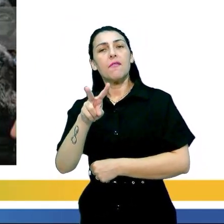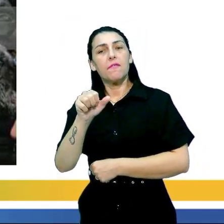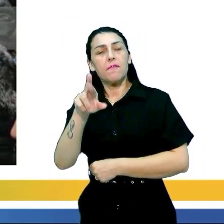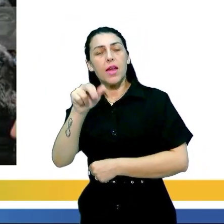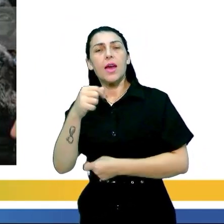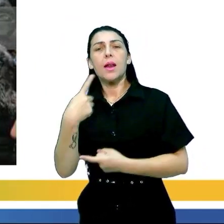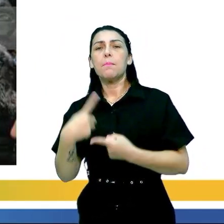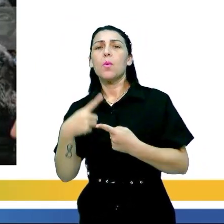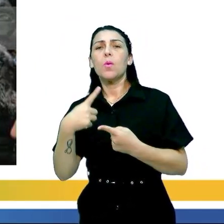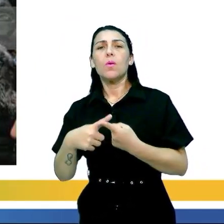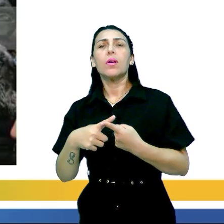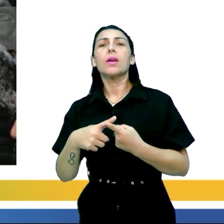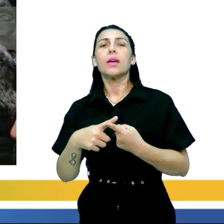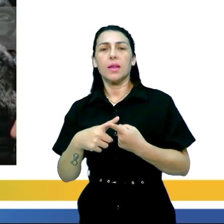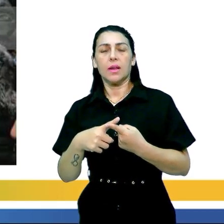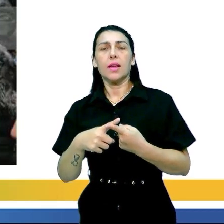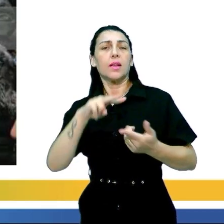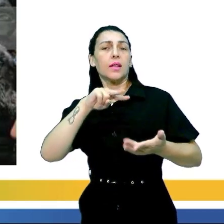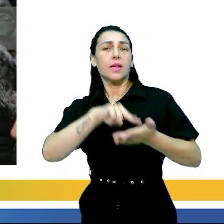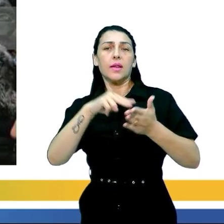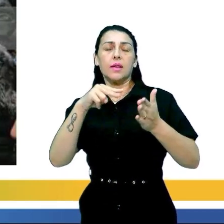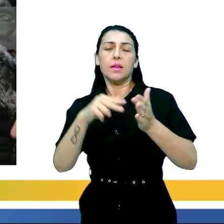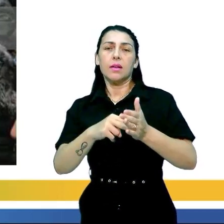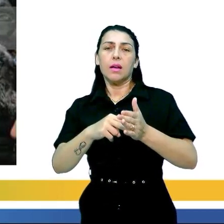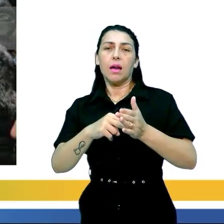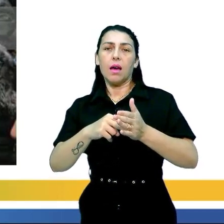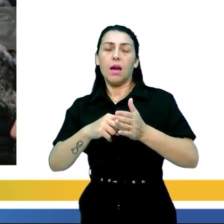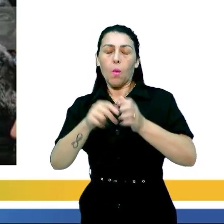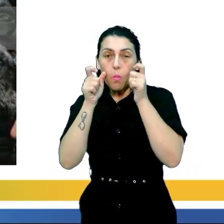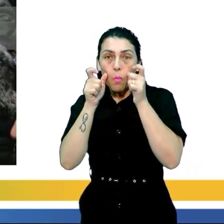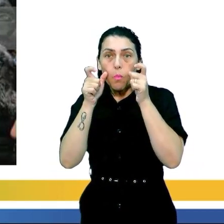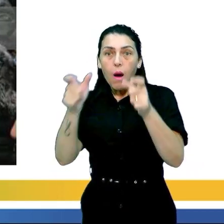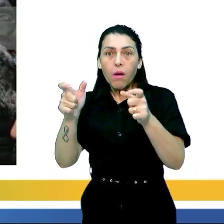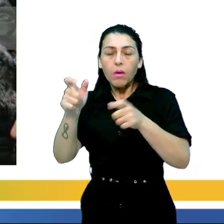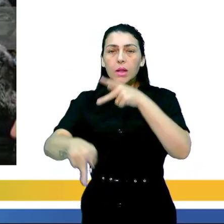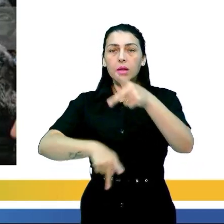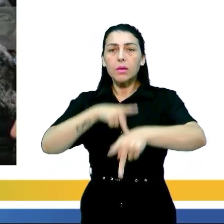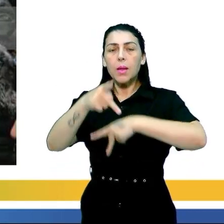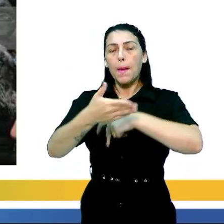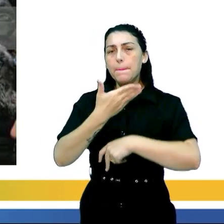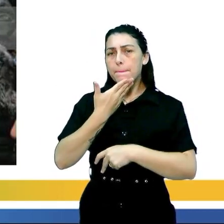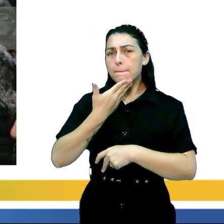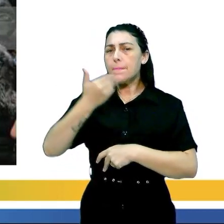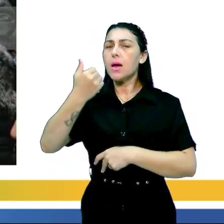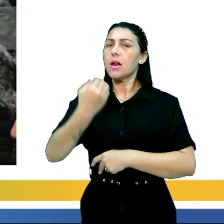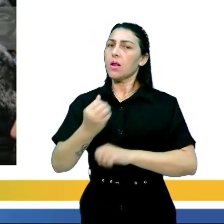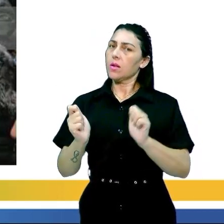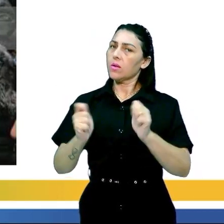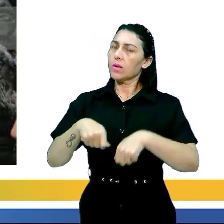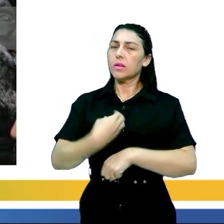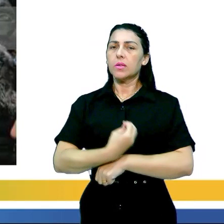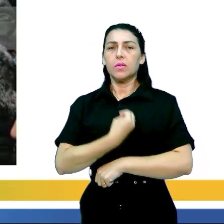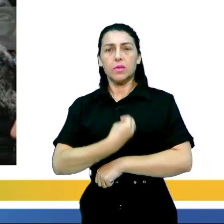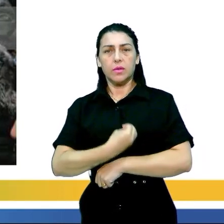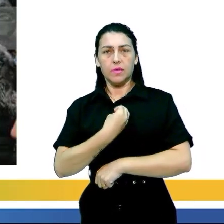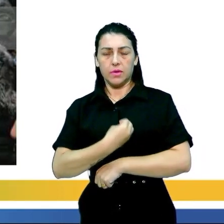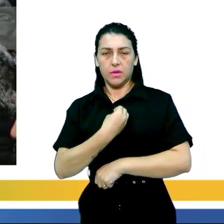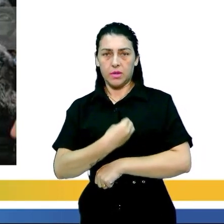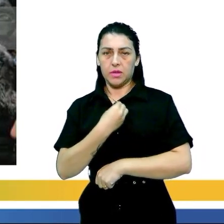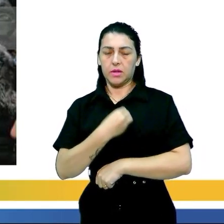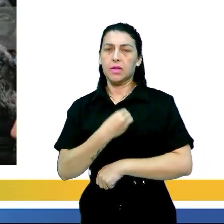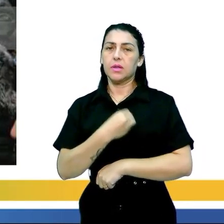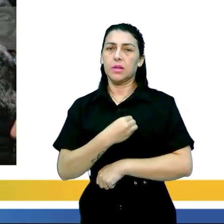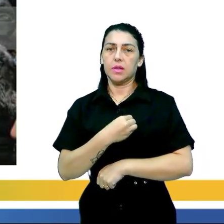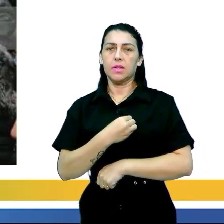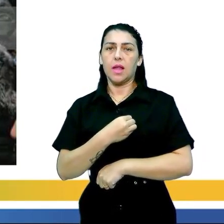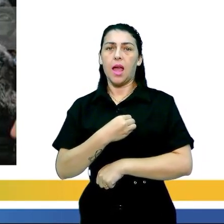faz justamente menção a esse despertar da população por melhores condições de vida. Então, a Primavera